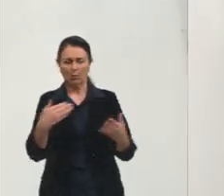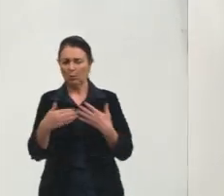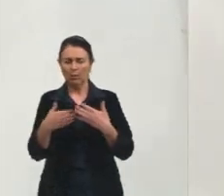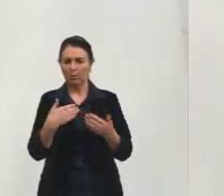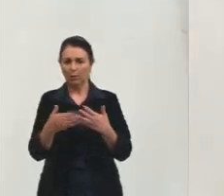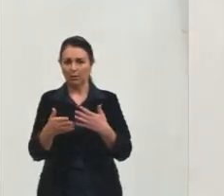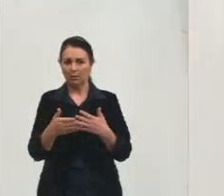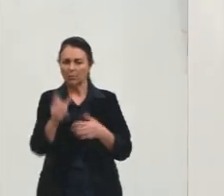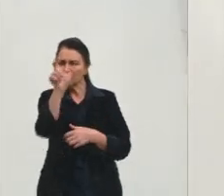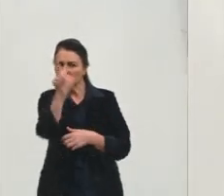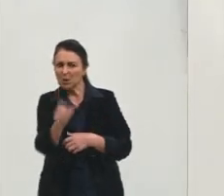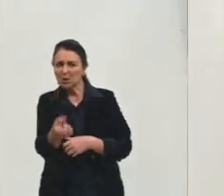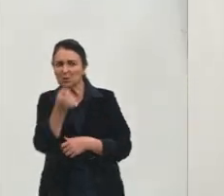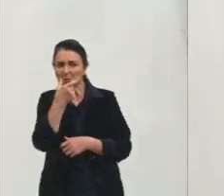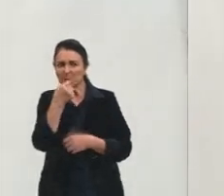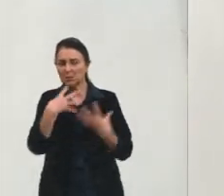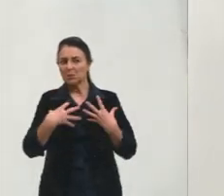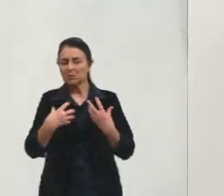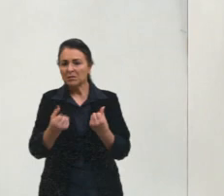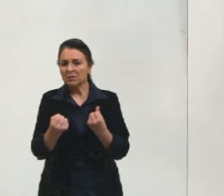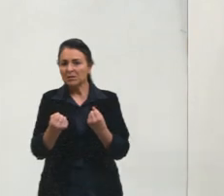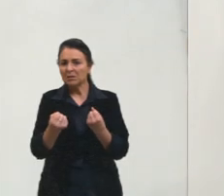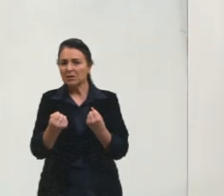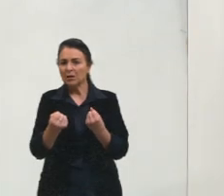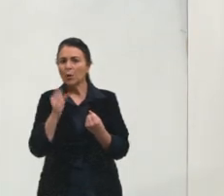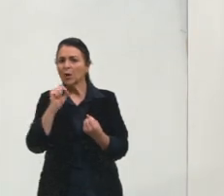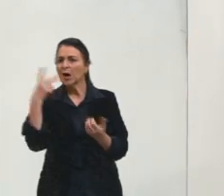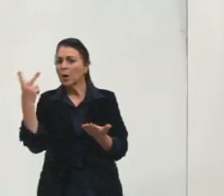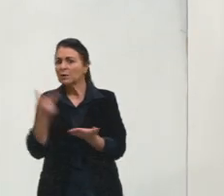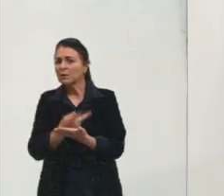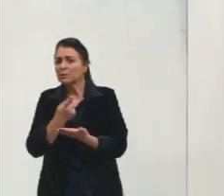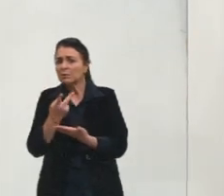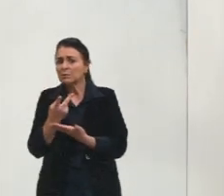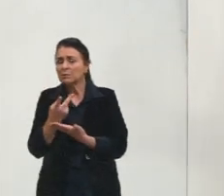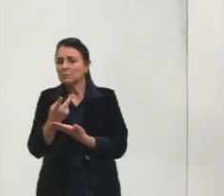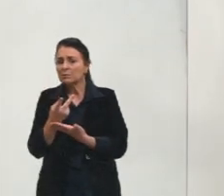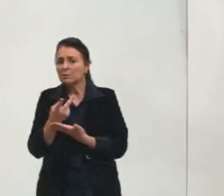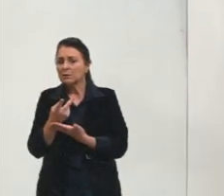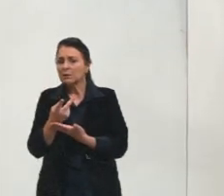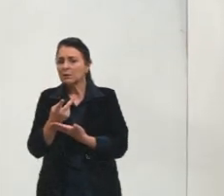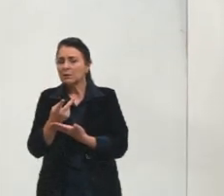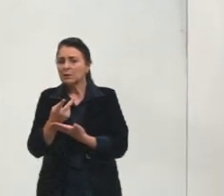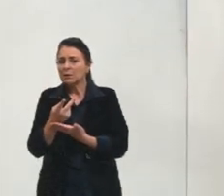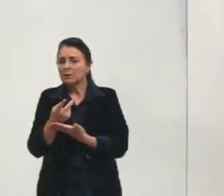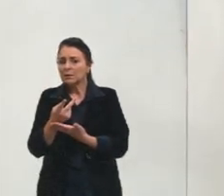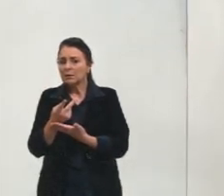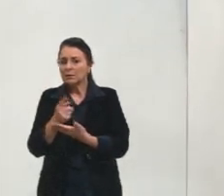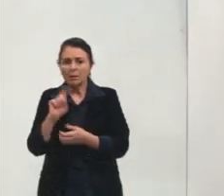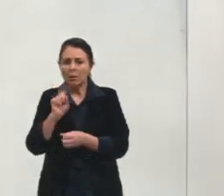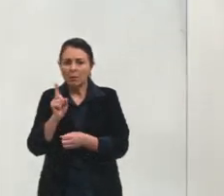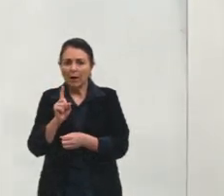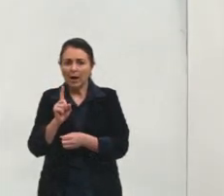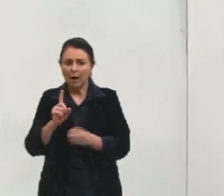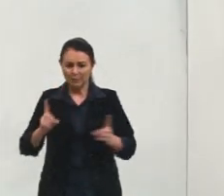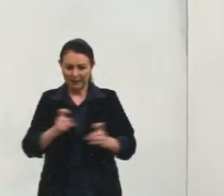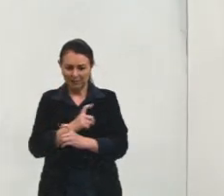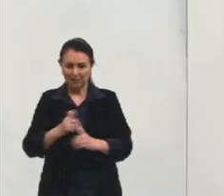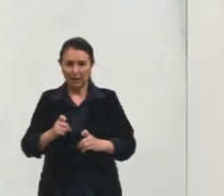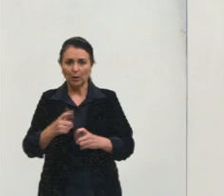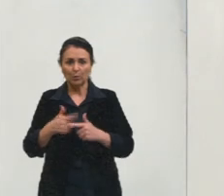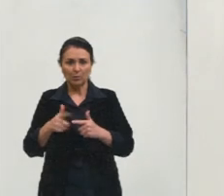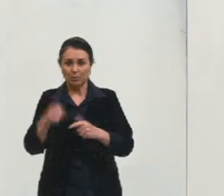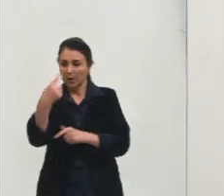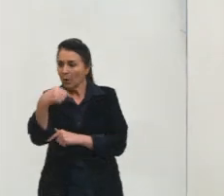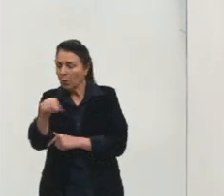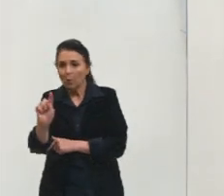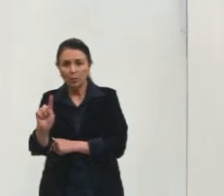e aí a pessoa toma antibiótico o que que vai acontecer não é a bactéria que está causando o problema é outra coisa